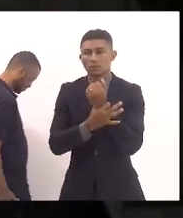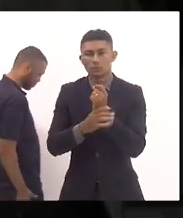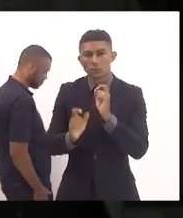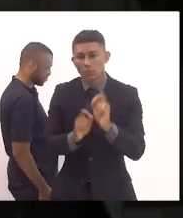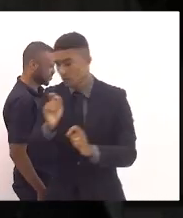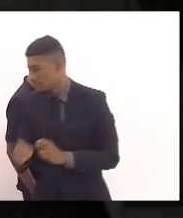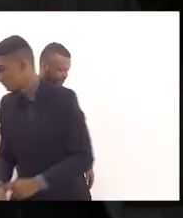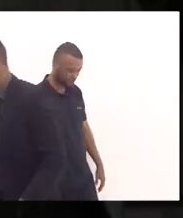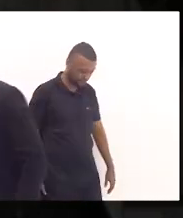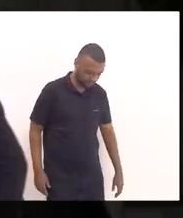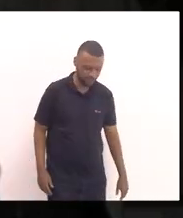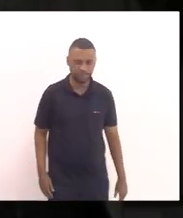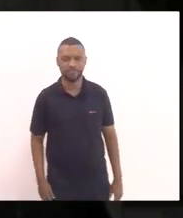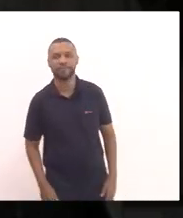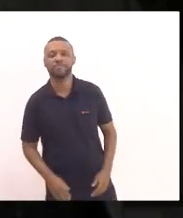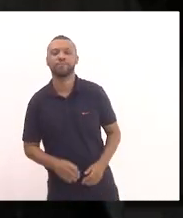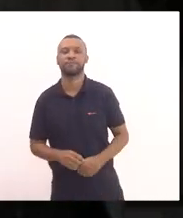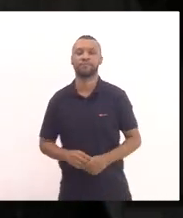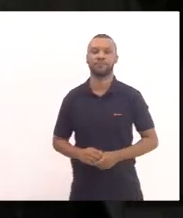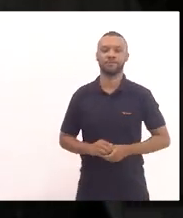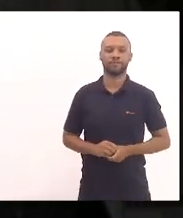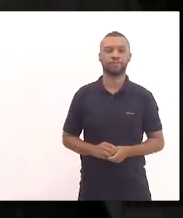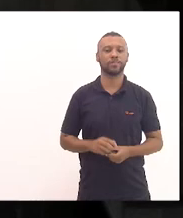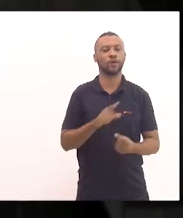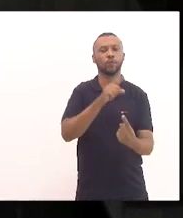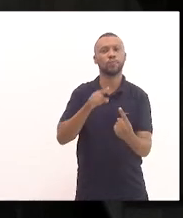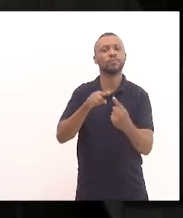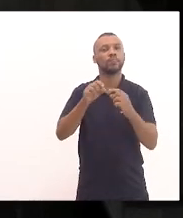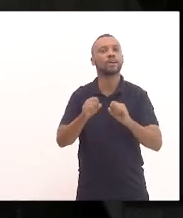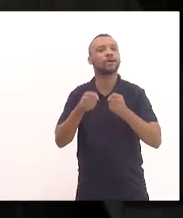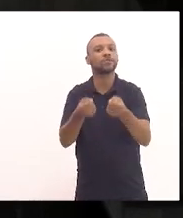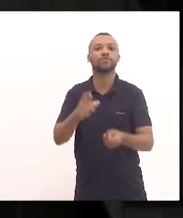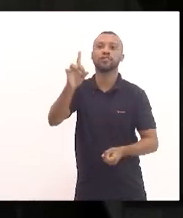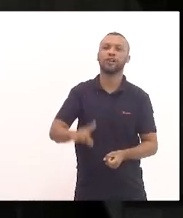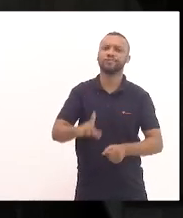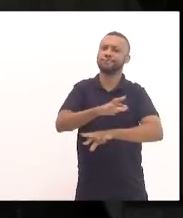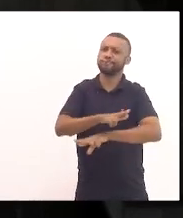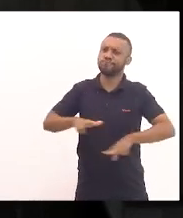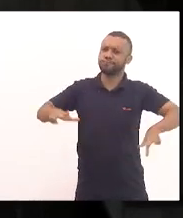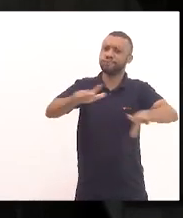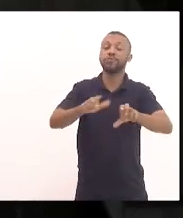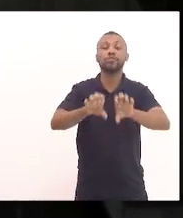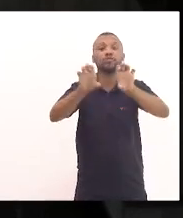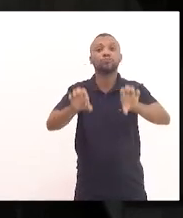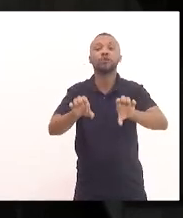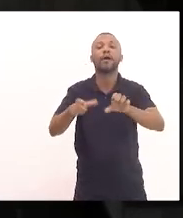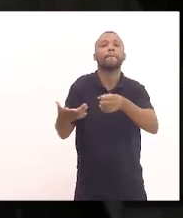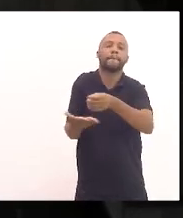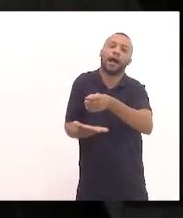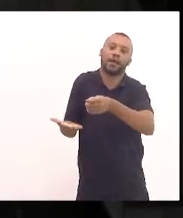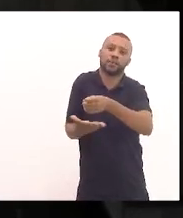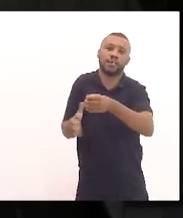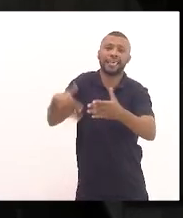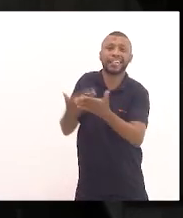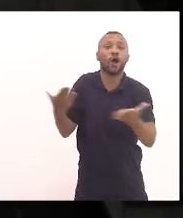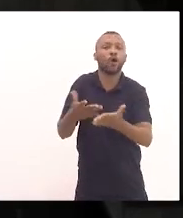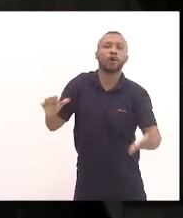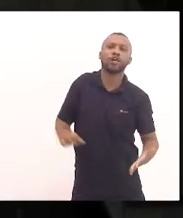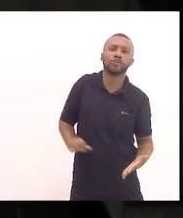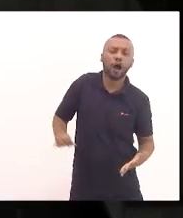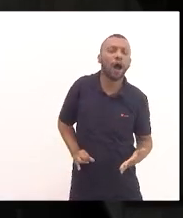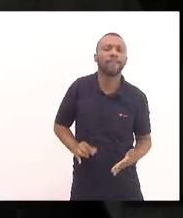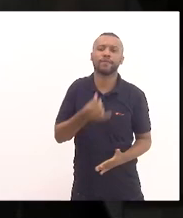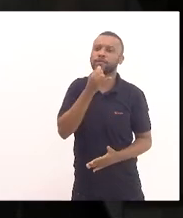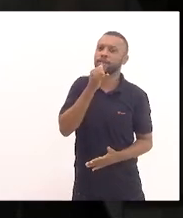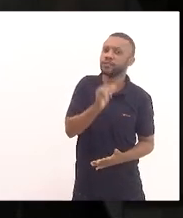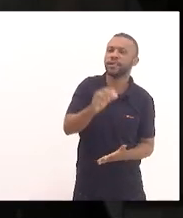garantir direitos, os mais variados, de infraestrutura, porque sofrem até hoje com problema de fornecimento de energia